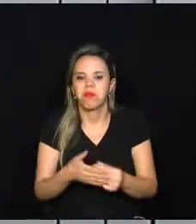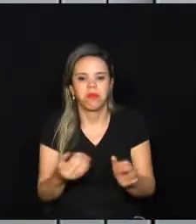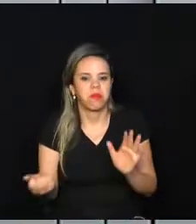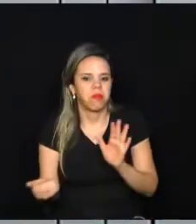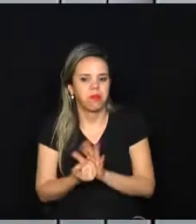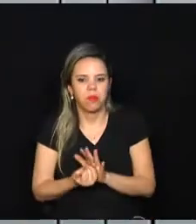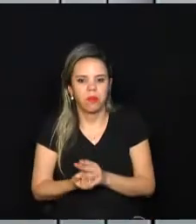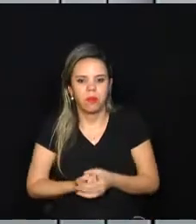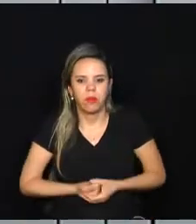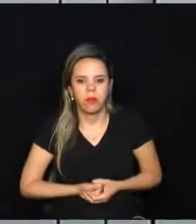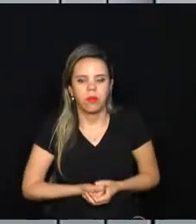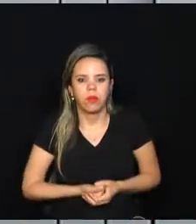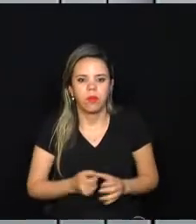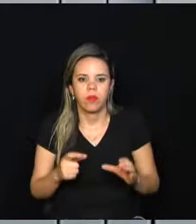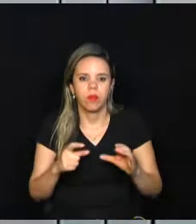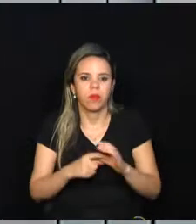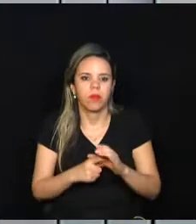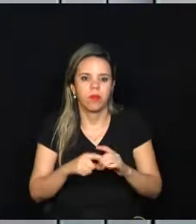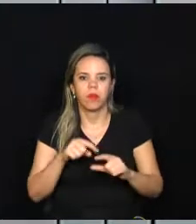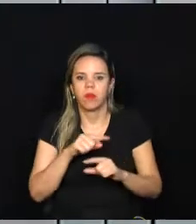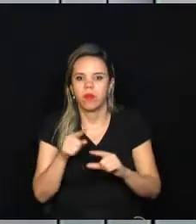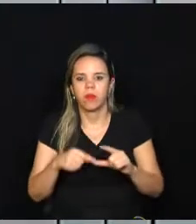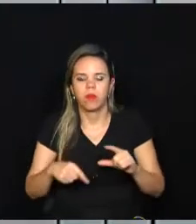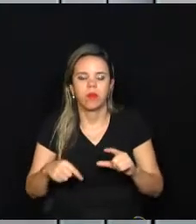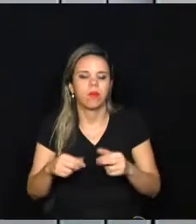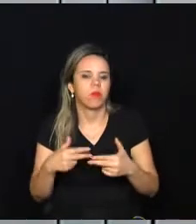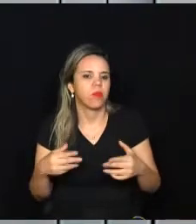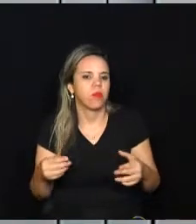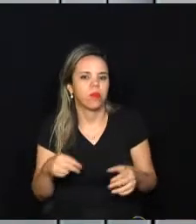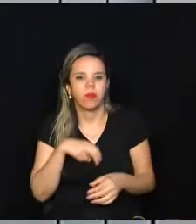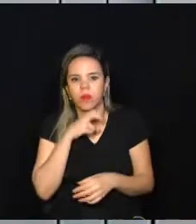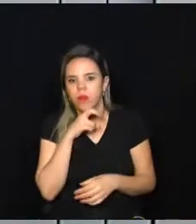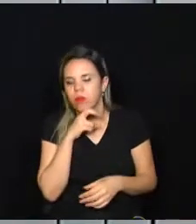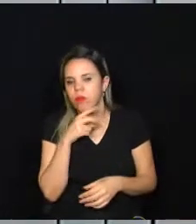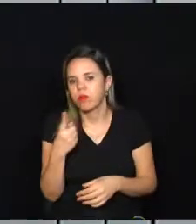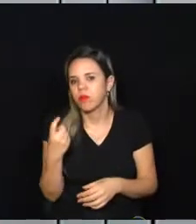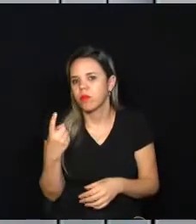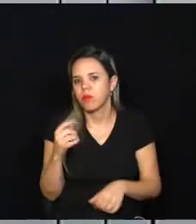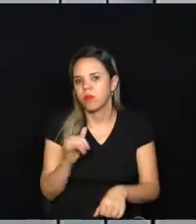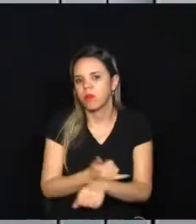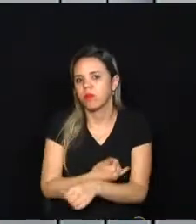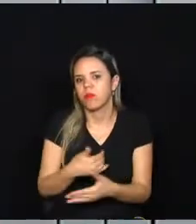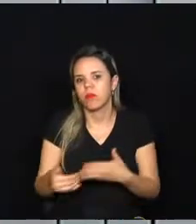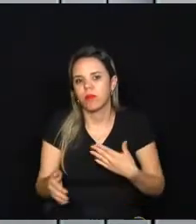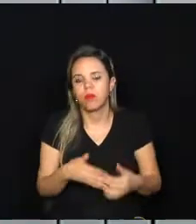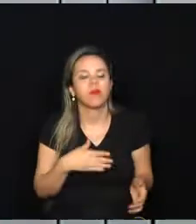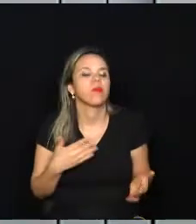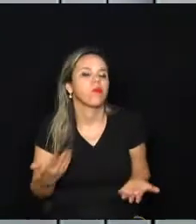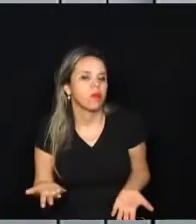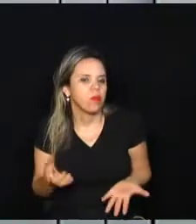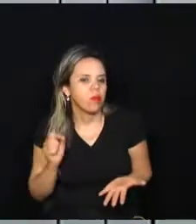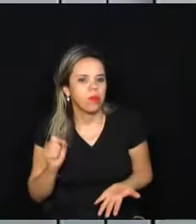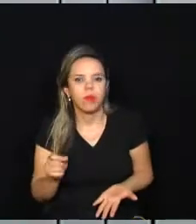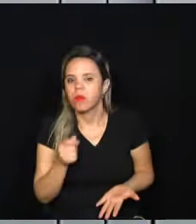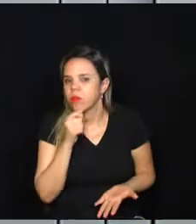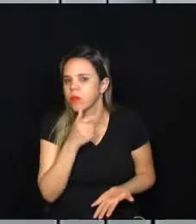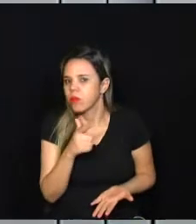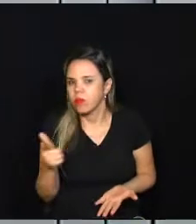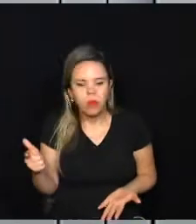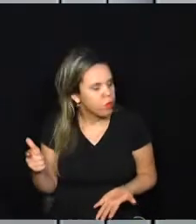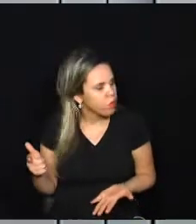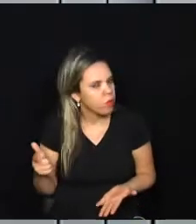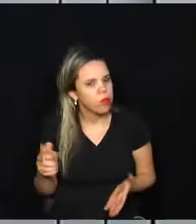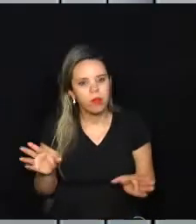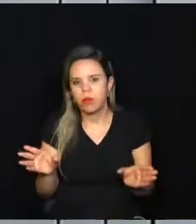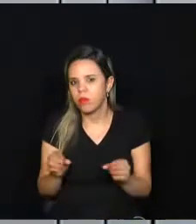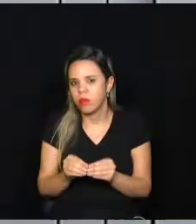ou AstraZeneca ou da Pfizer, ou também a dose única da Janssen. Quem ainda não tiver